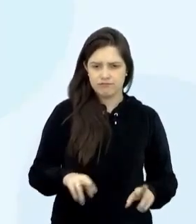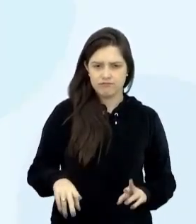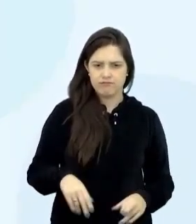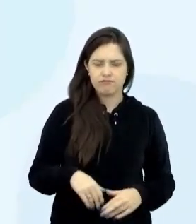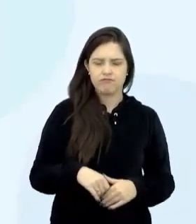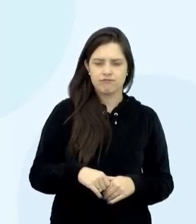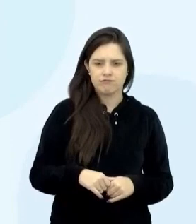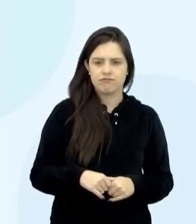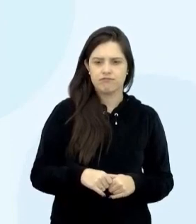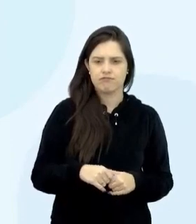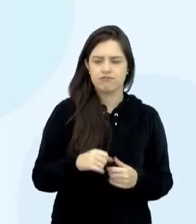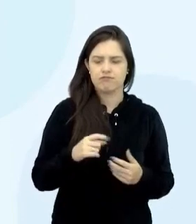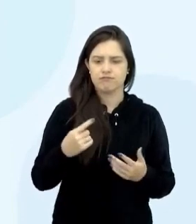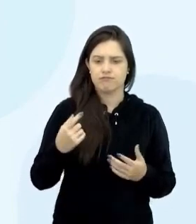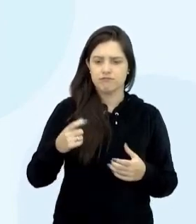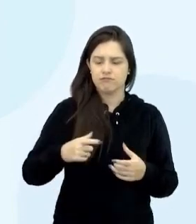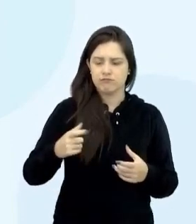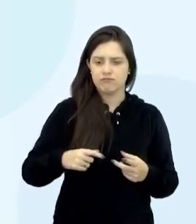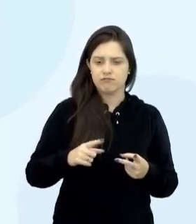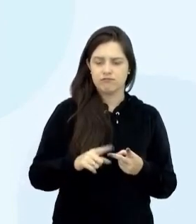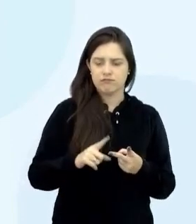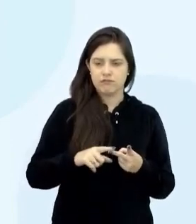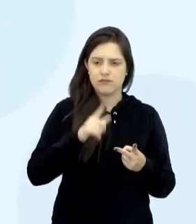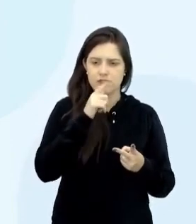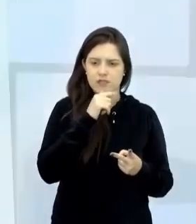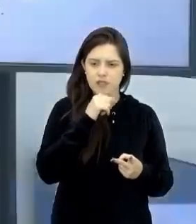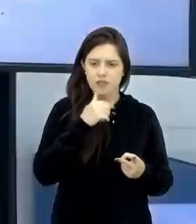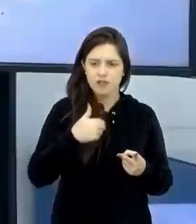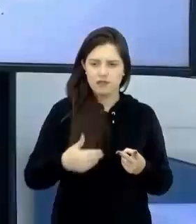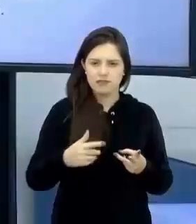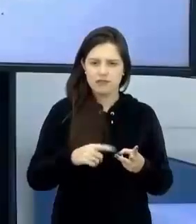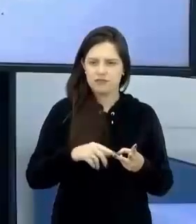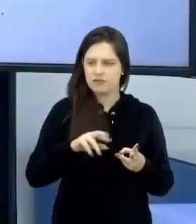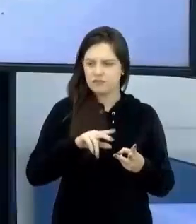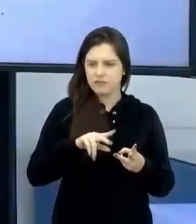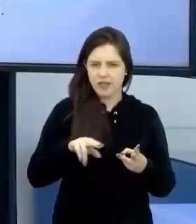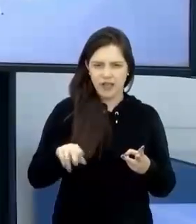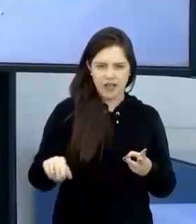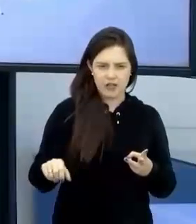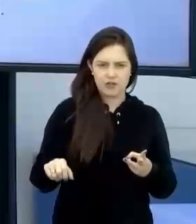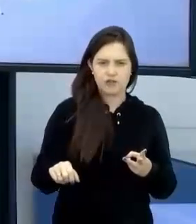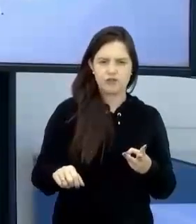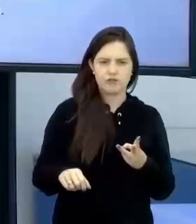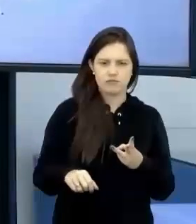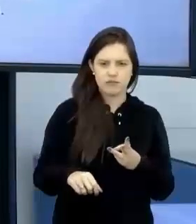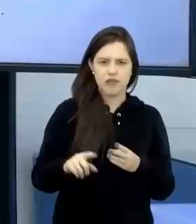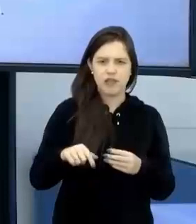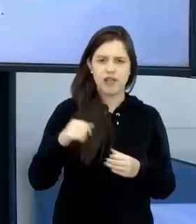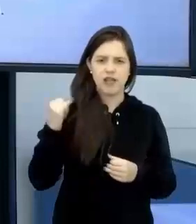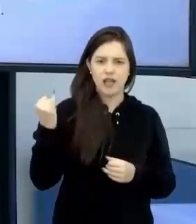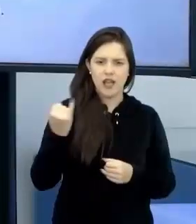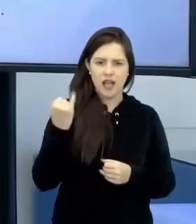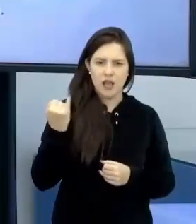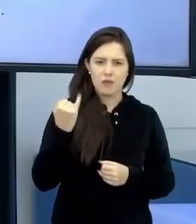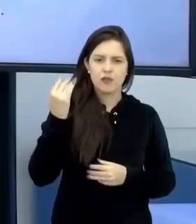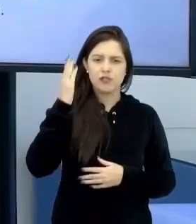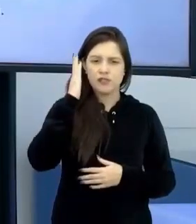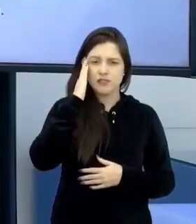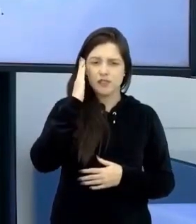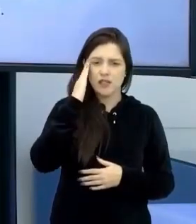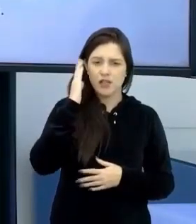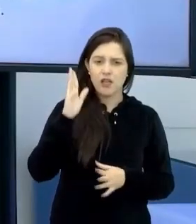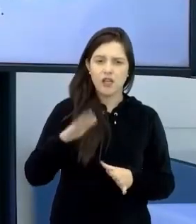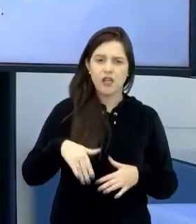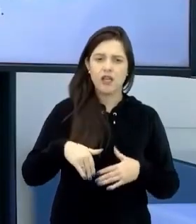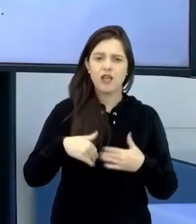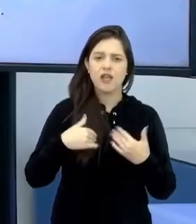de rios, pode vir de grandes lagos, de represas. Ela pode ter diversas fontes. E é importante nós sabermos qual que é